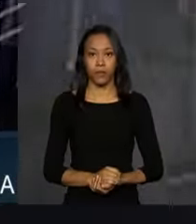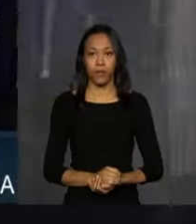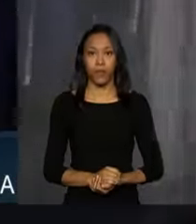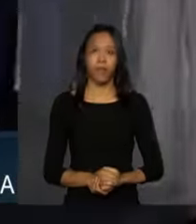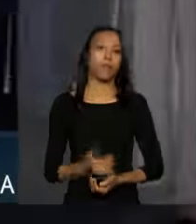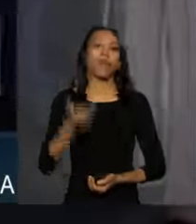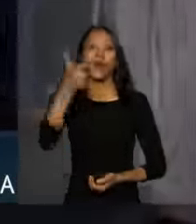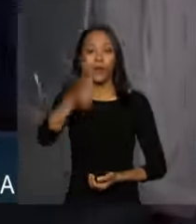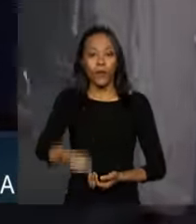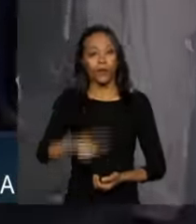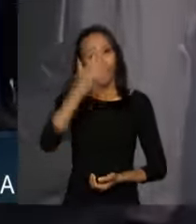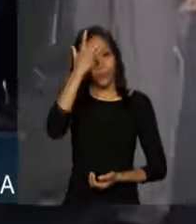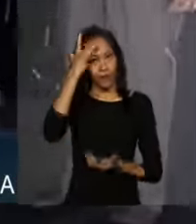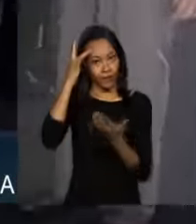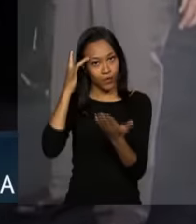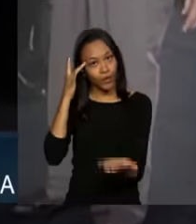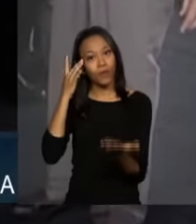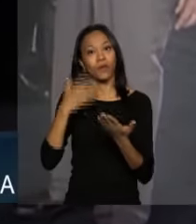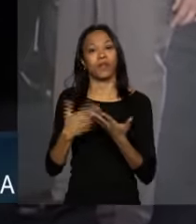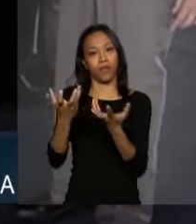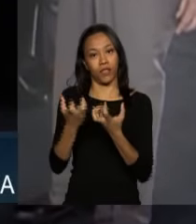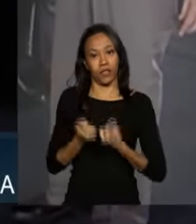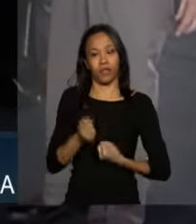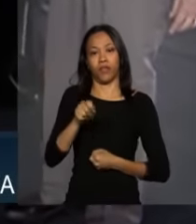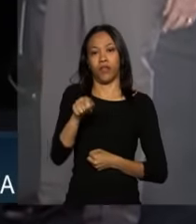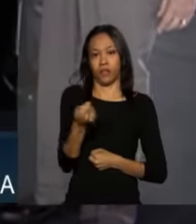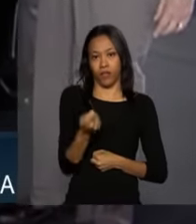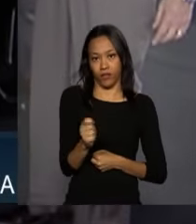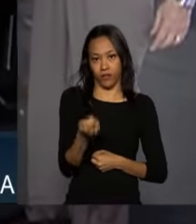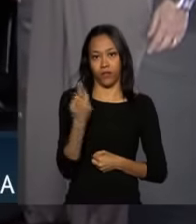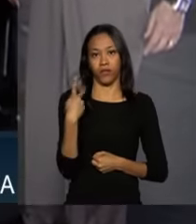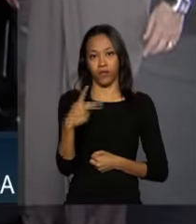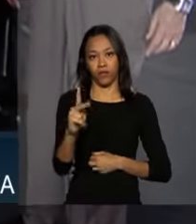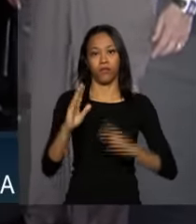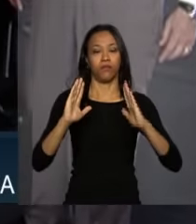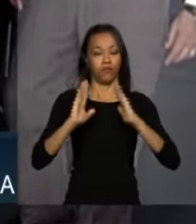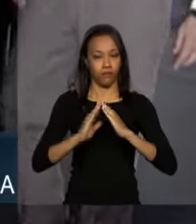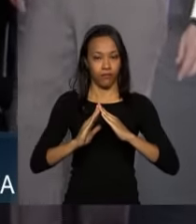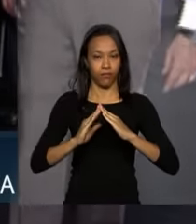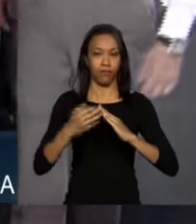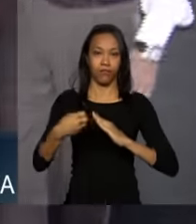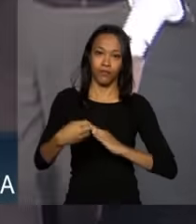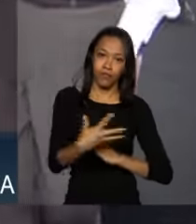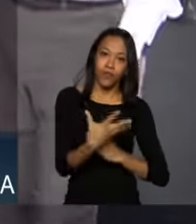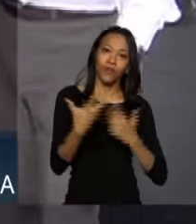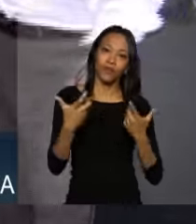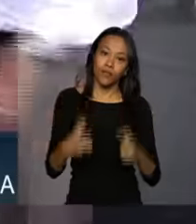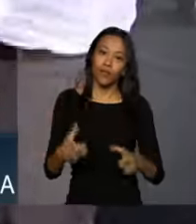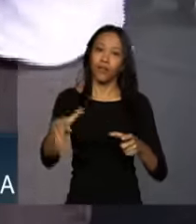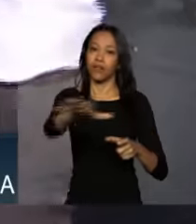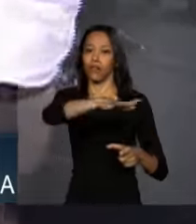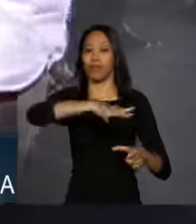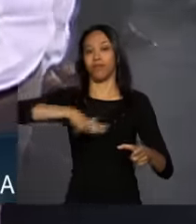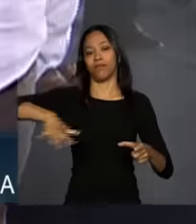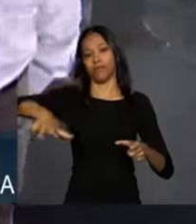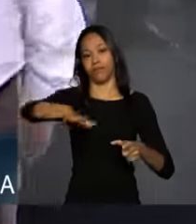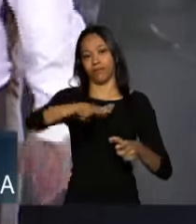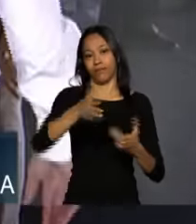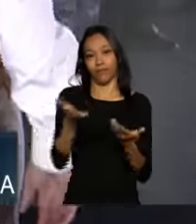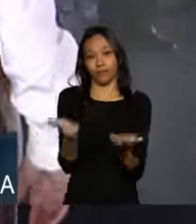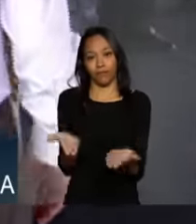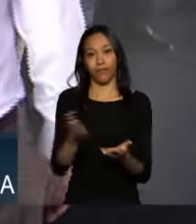Mais uma beneficiária do Minha Casa Minha Vida recebendo as chaves do novo lar, do novo